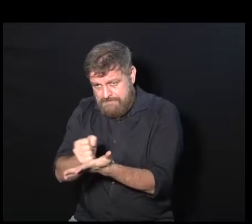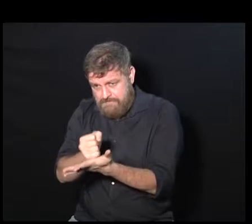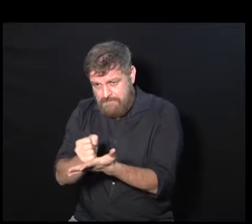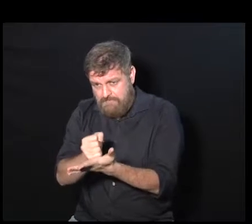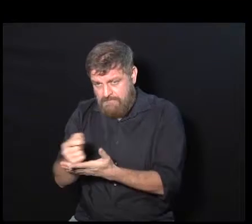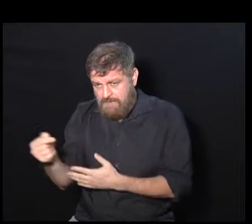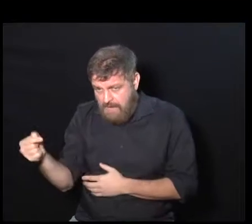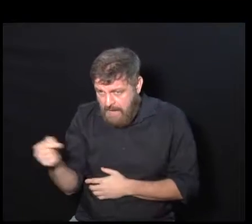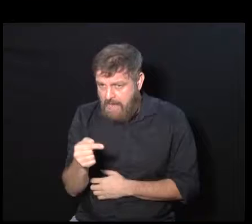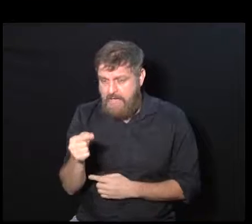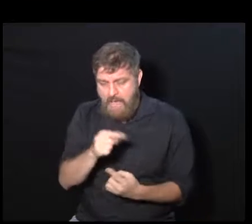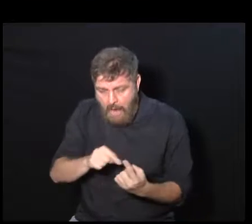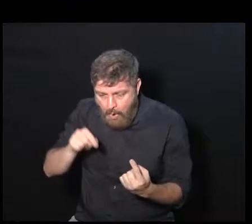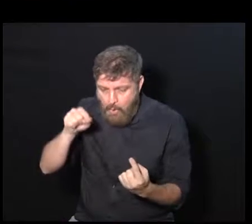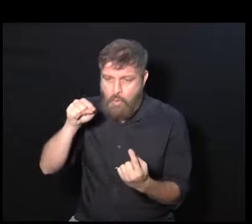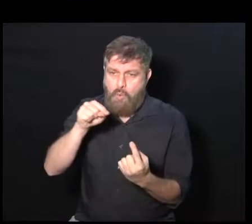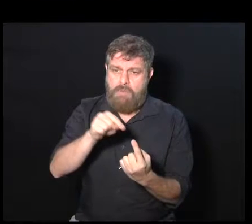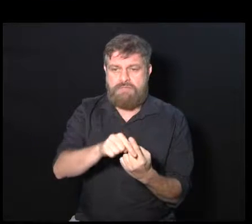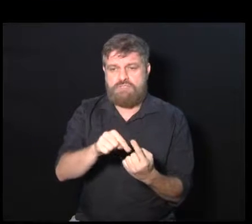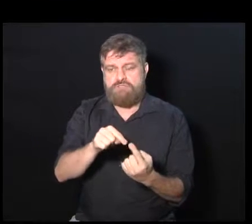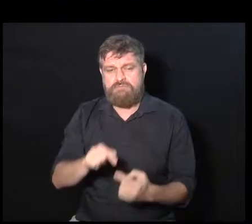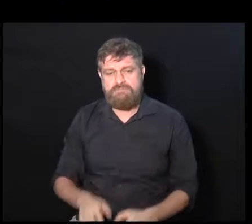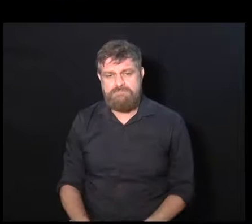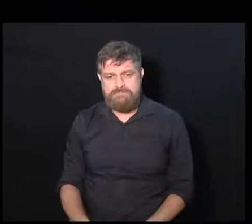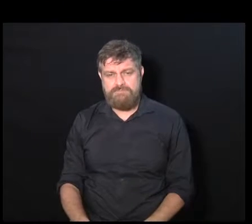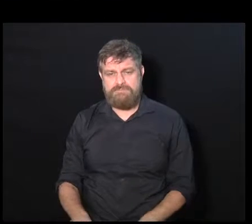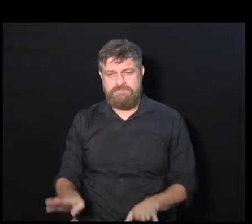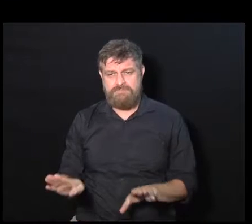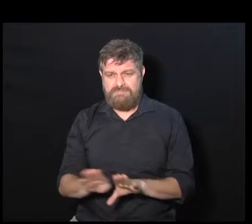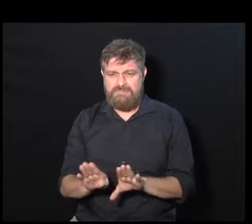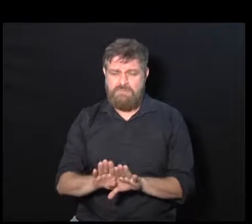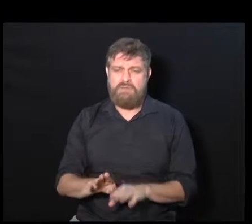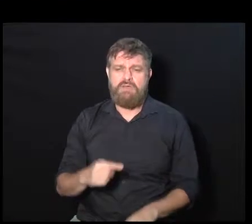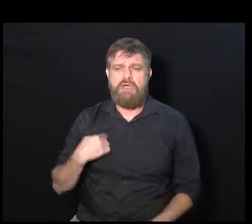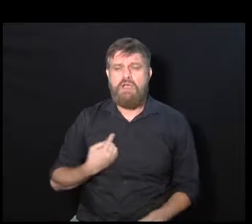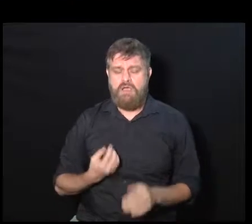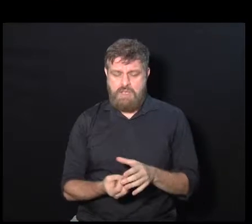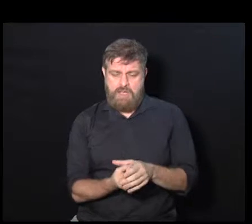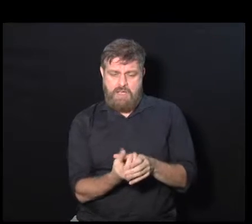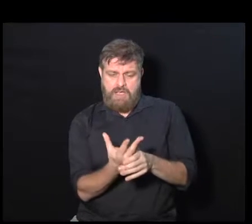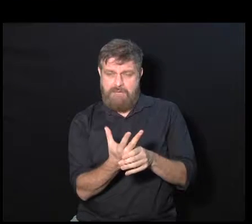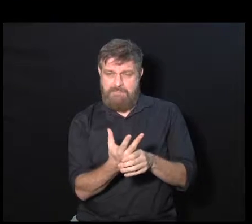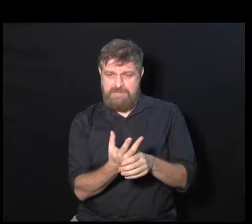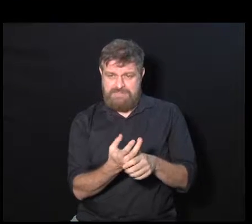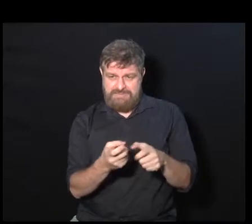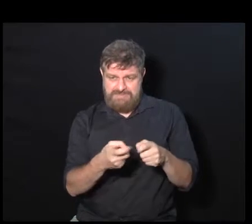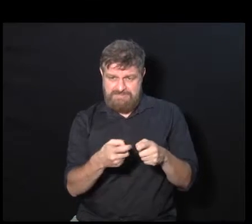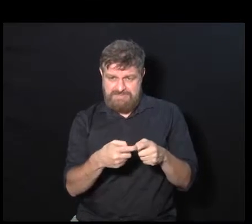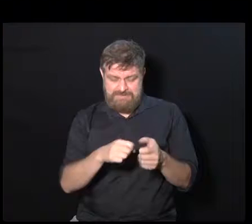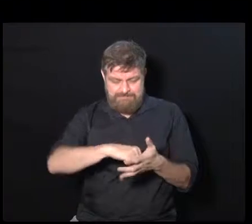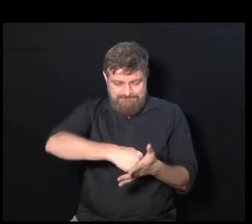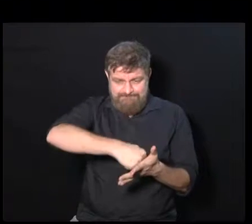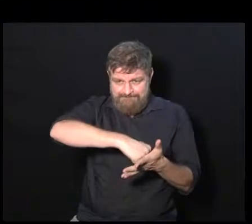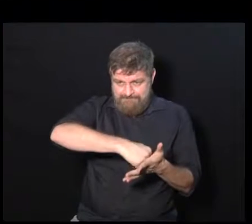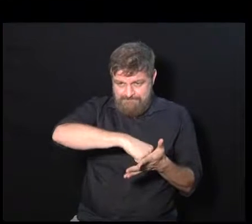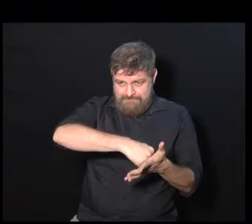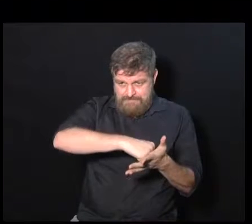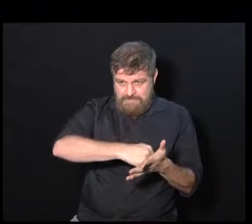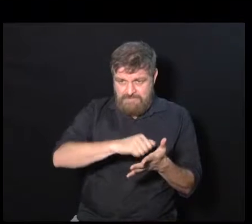o nosso objetivo. E, então, as plantas medicinais possibilitar um